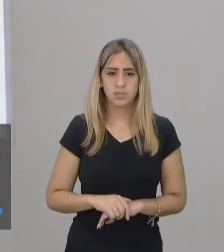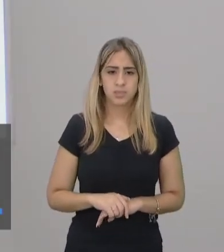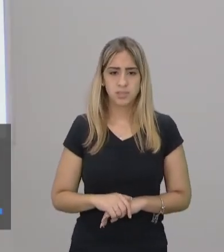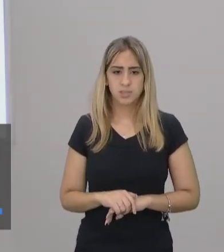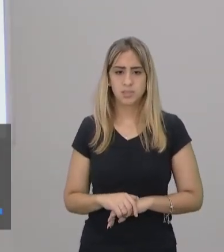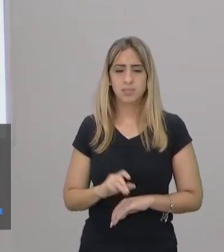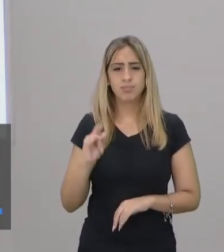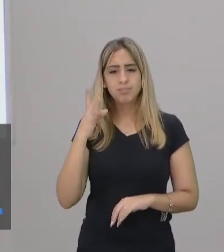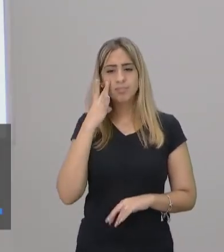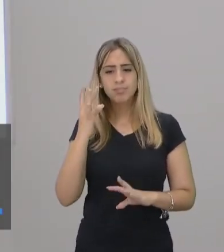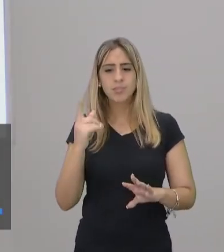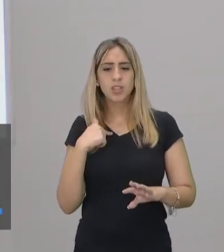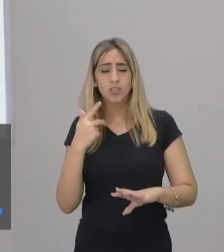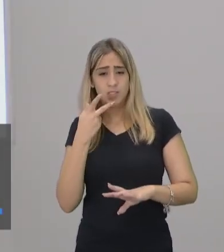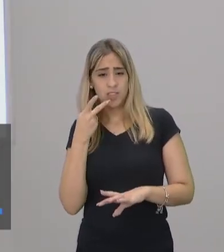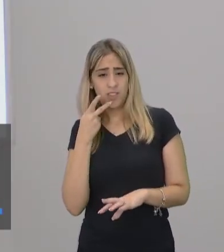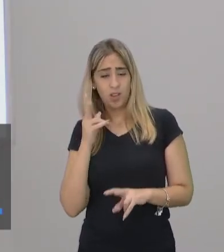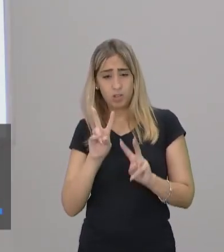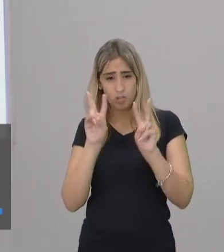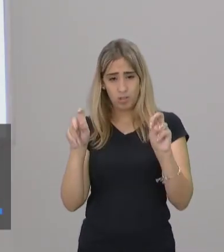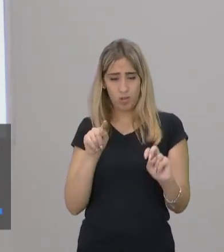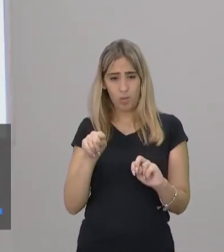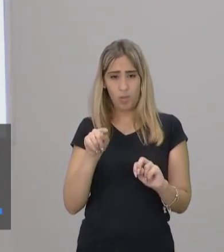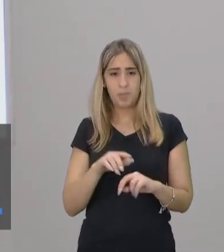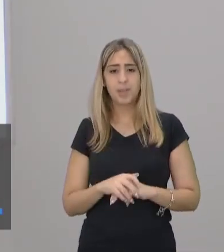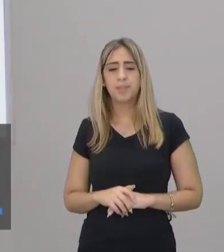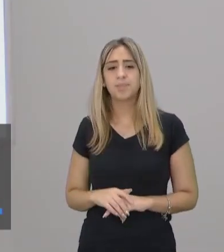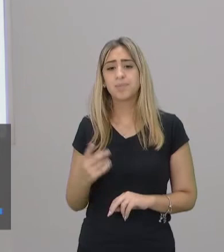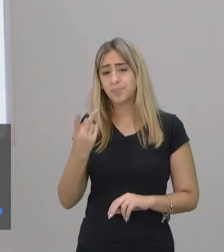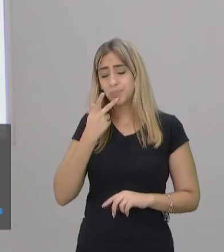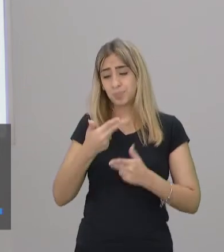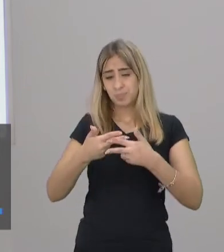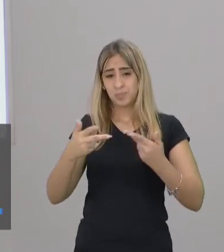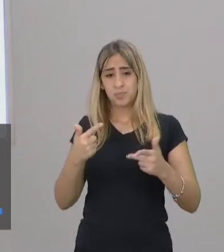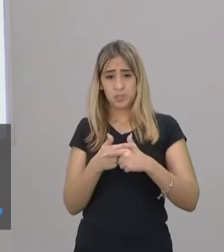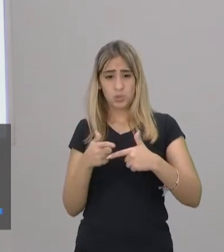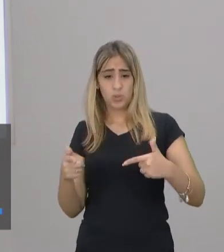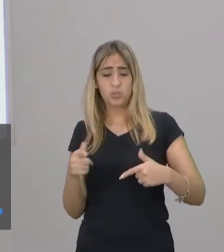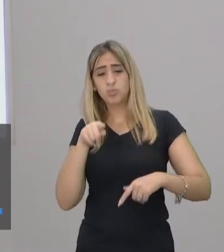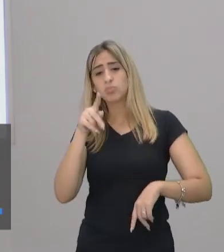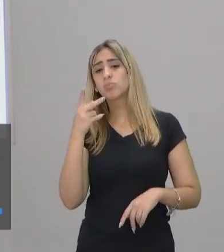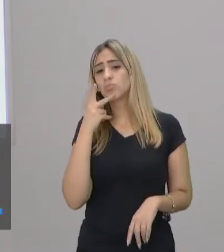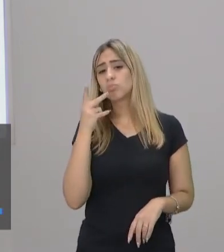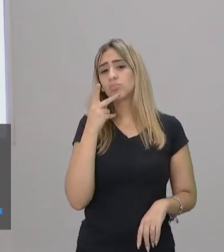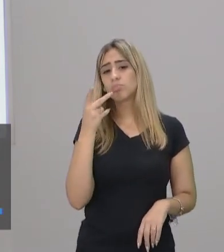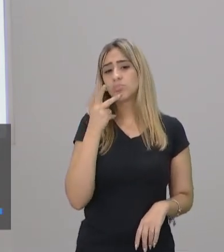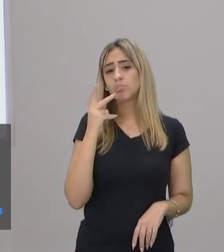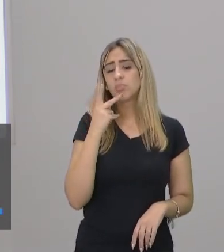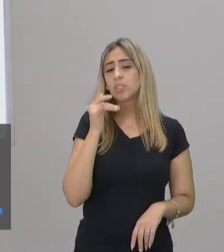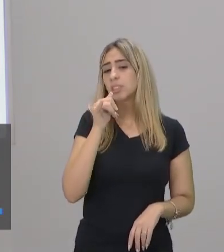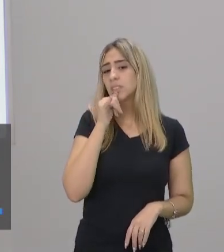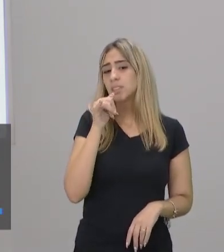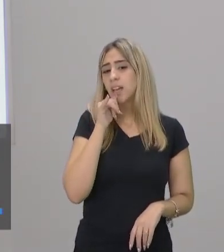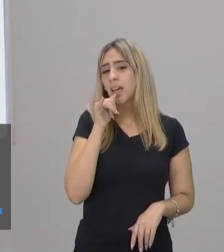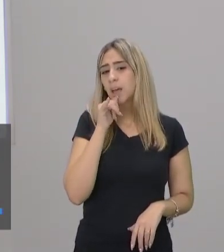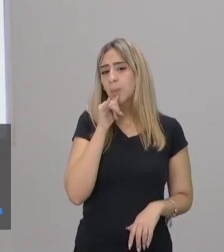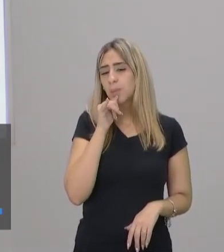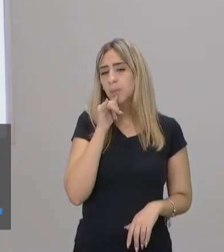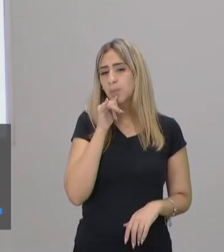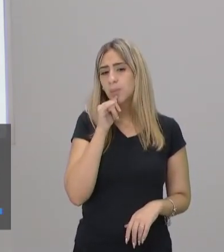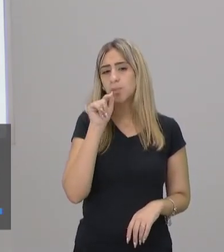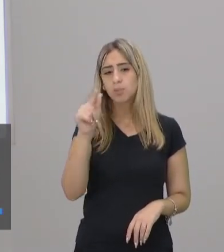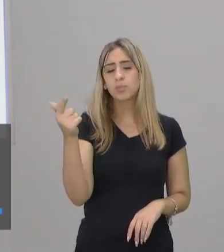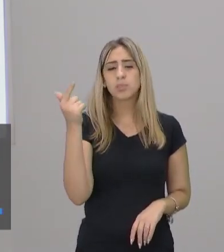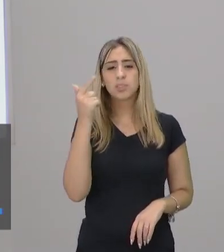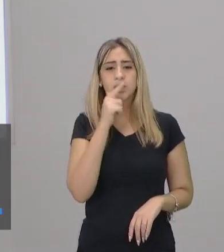aqui pensando, porque quando você começou a falar disso, que eu falei essa questão da sorte, e aí você, com esse exemplo que você falou, você